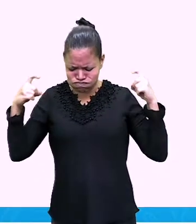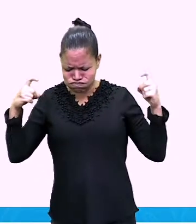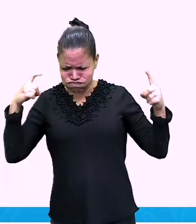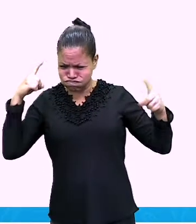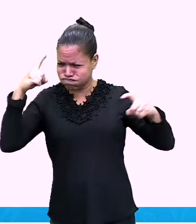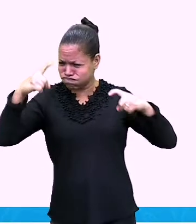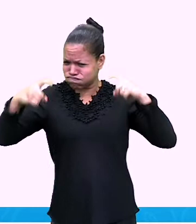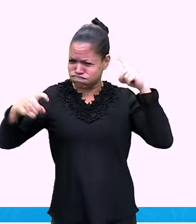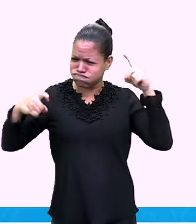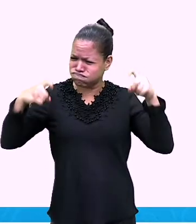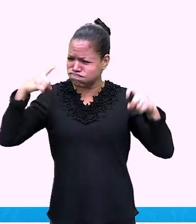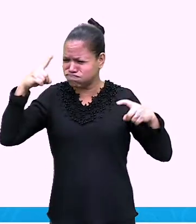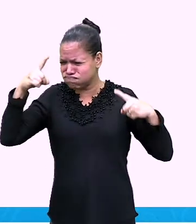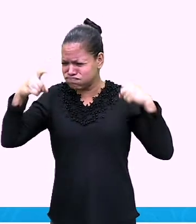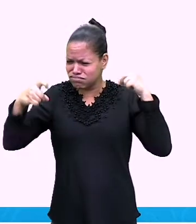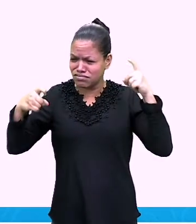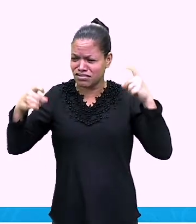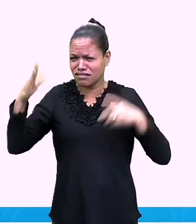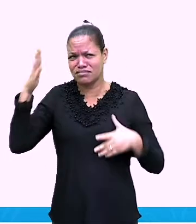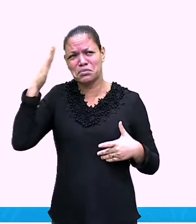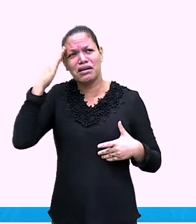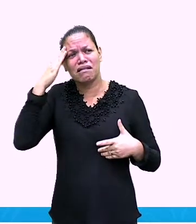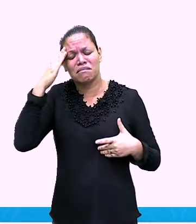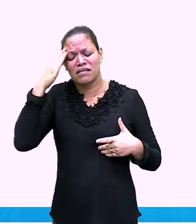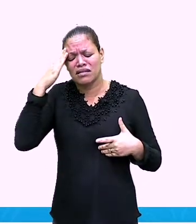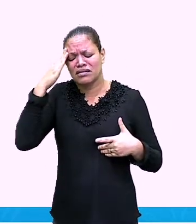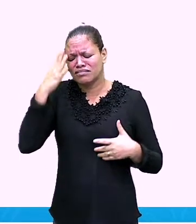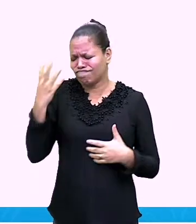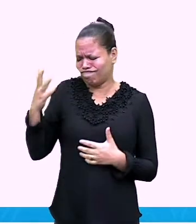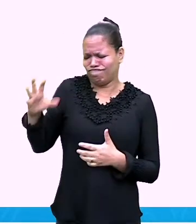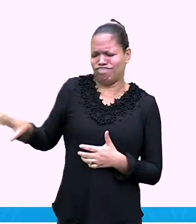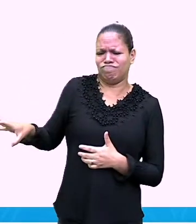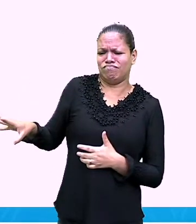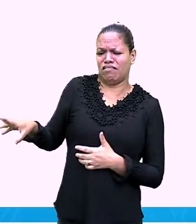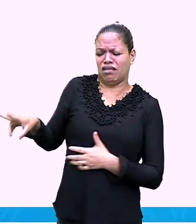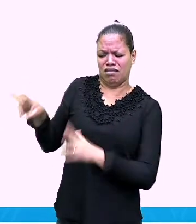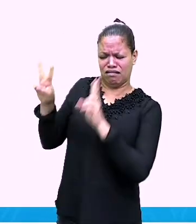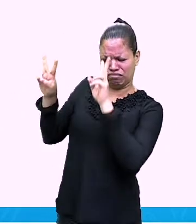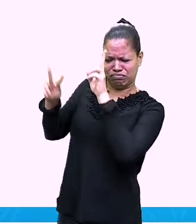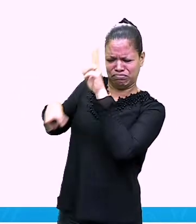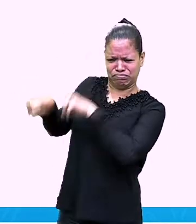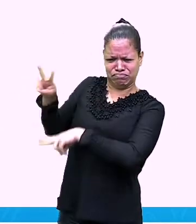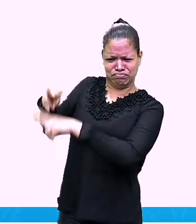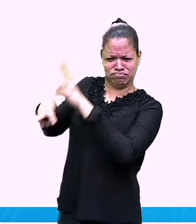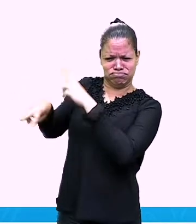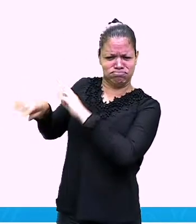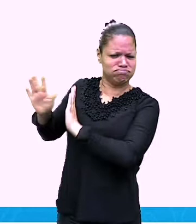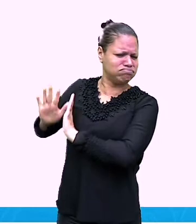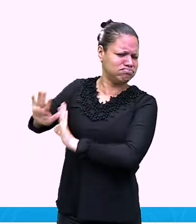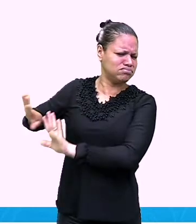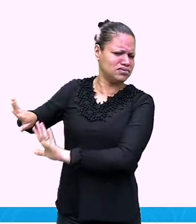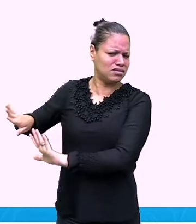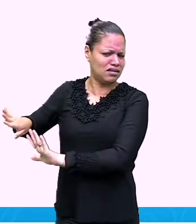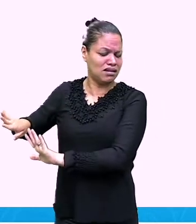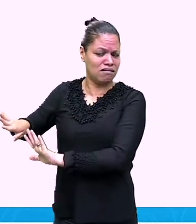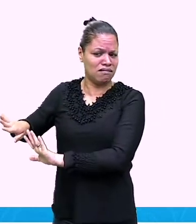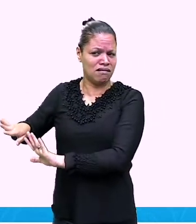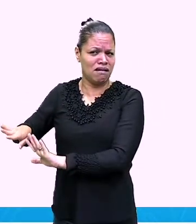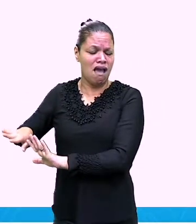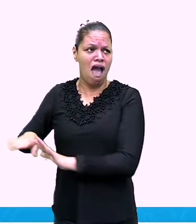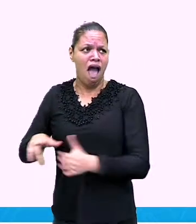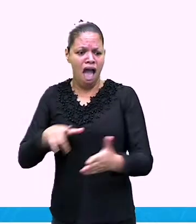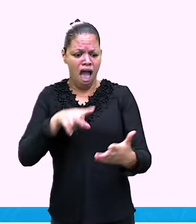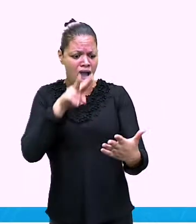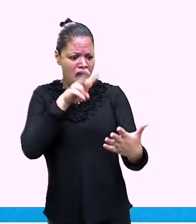cabeça que eu preferia nem olhar para elas. E se eu tinha de ler em voz alta, então era